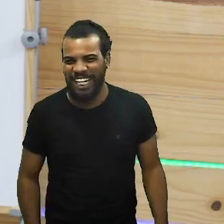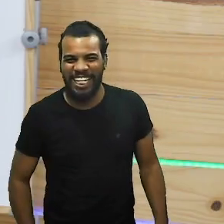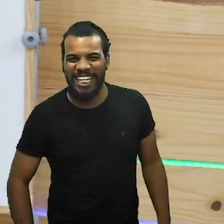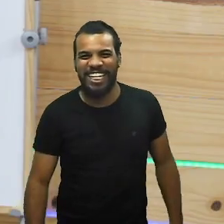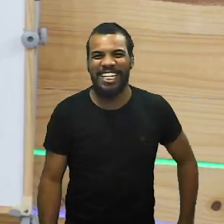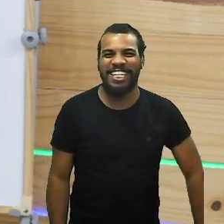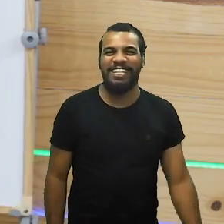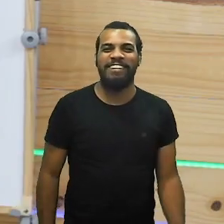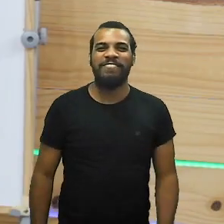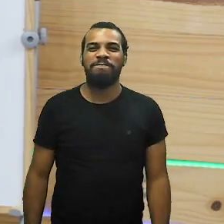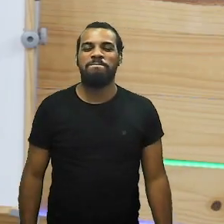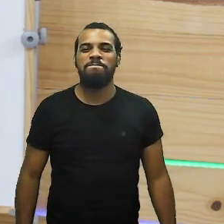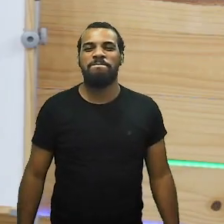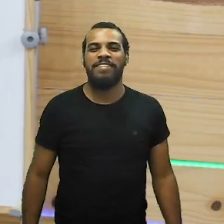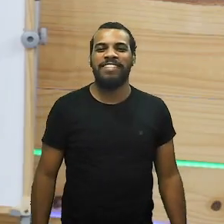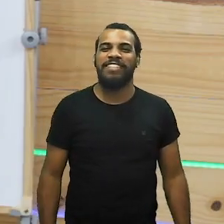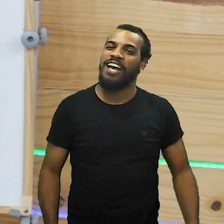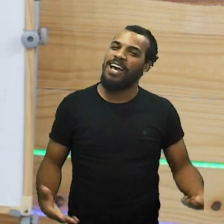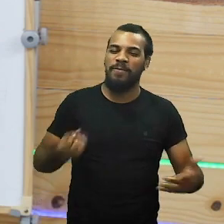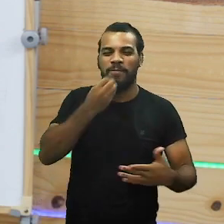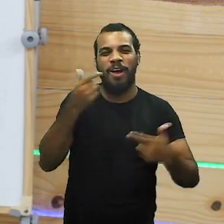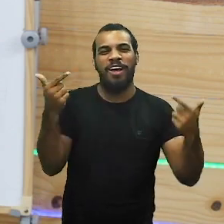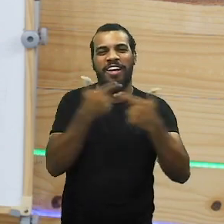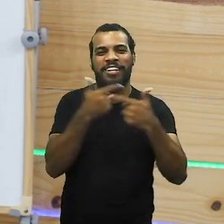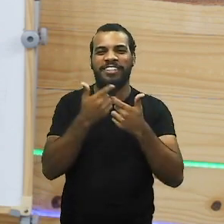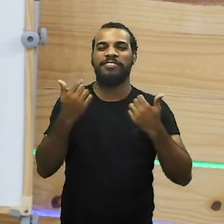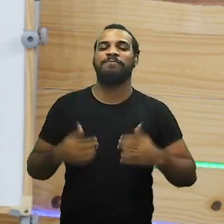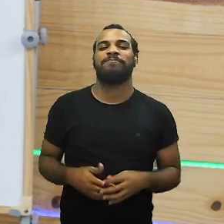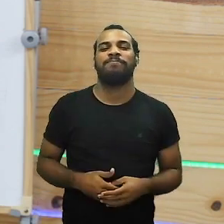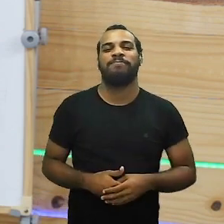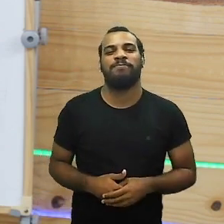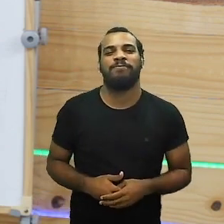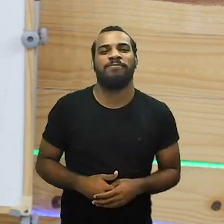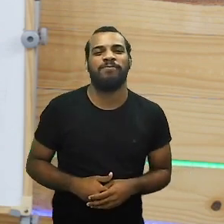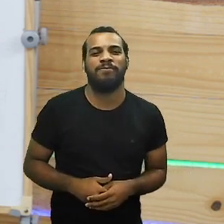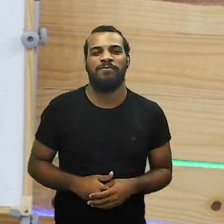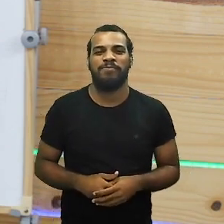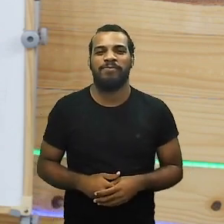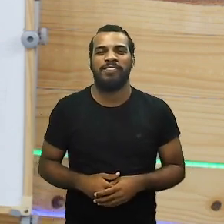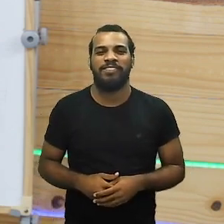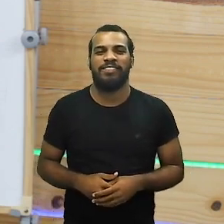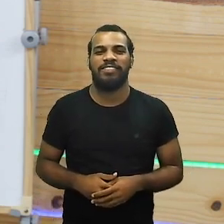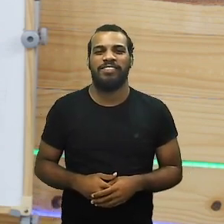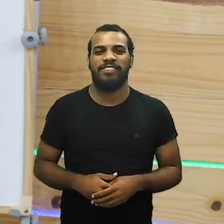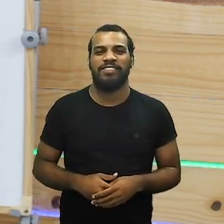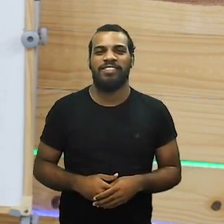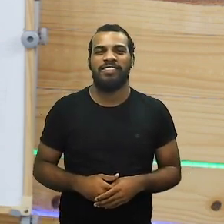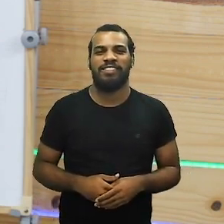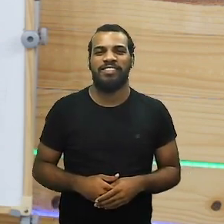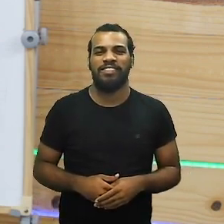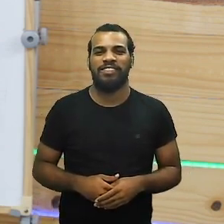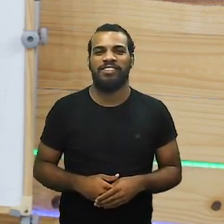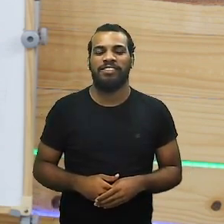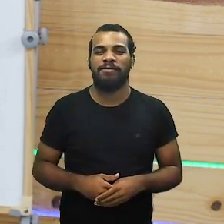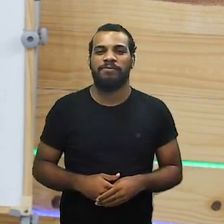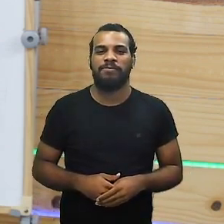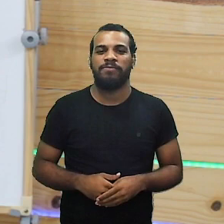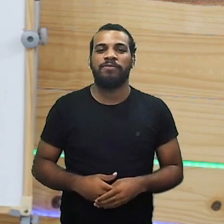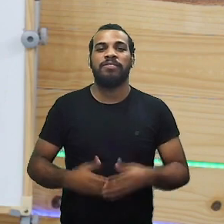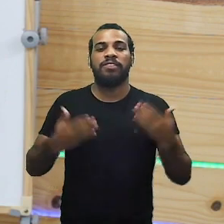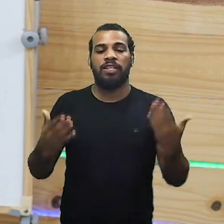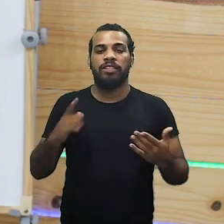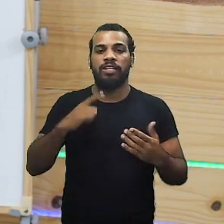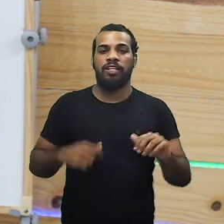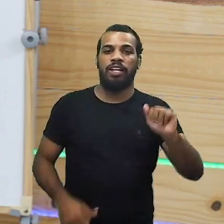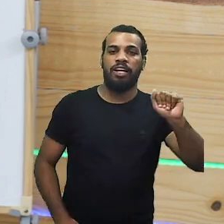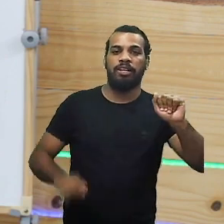Vem pra cá. É muita onda, é muita resenha, é muita resenha. Então, galera, eu preciso calcular a distância no plano cartesiano entre os pontos A